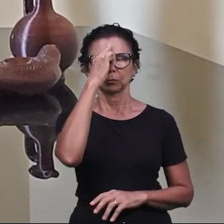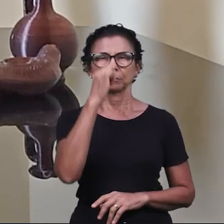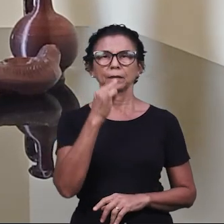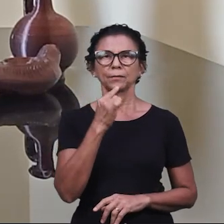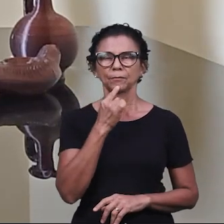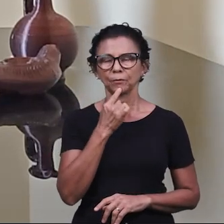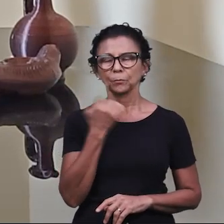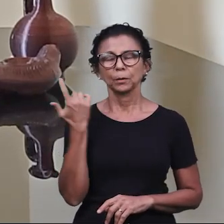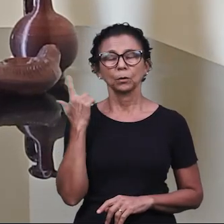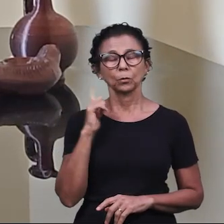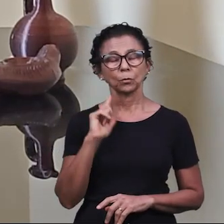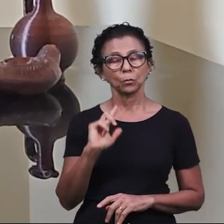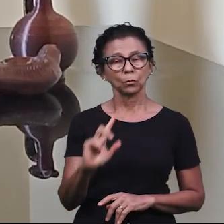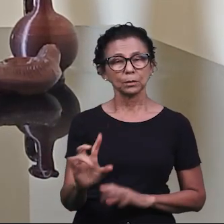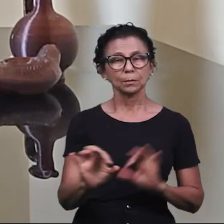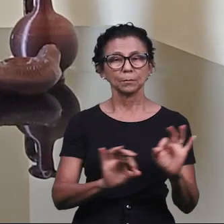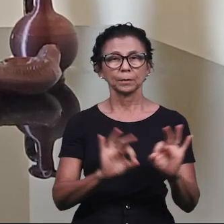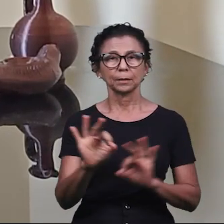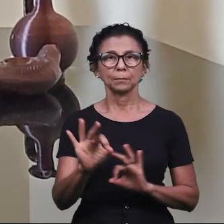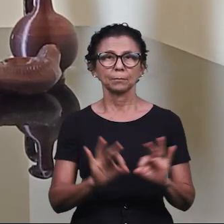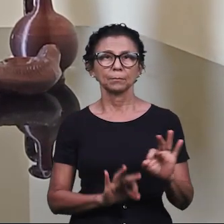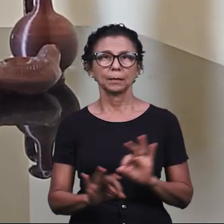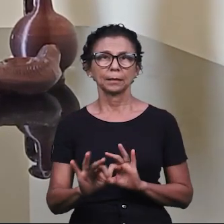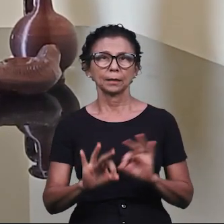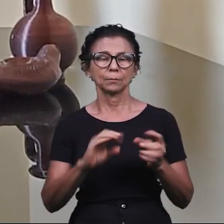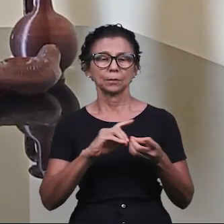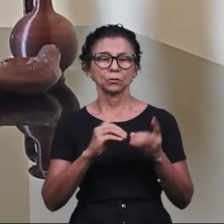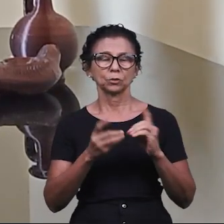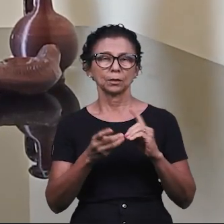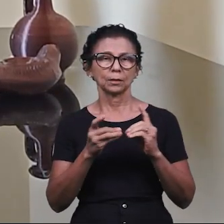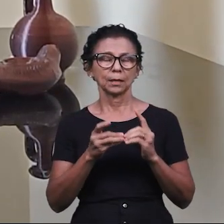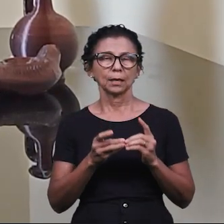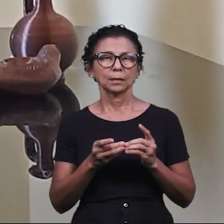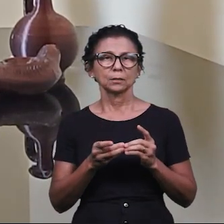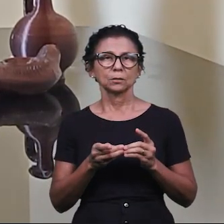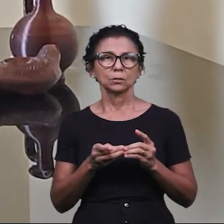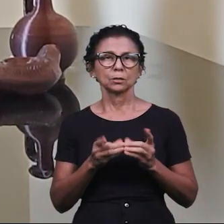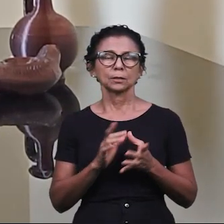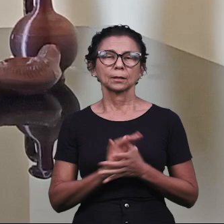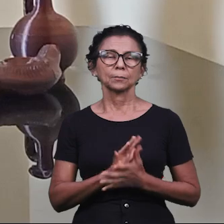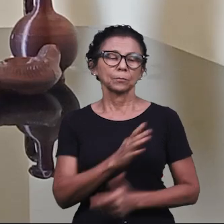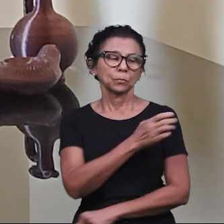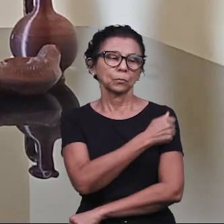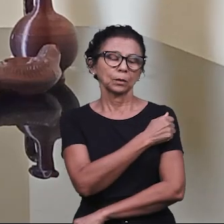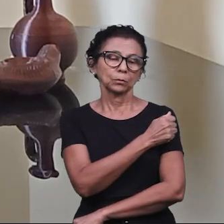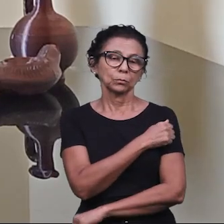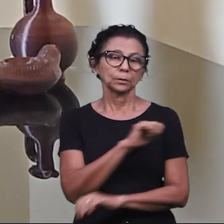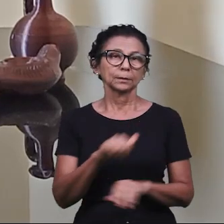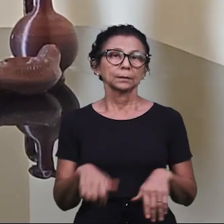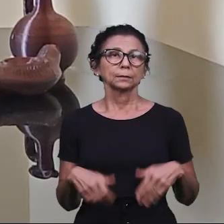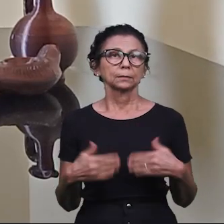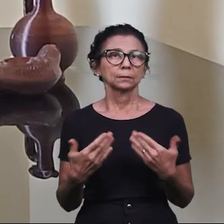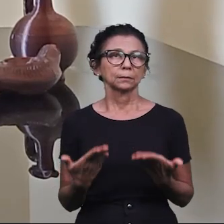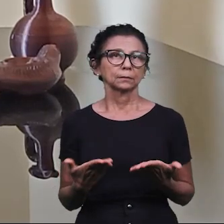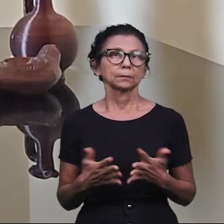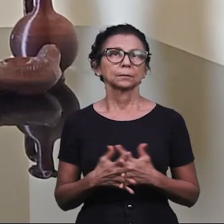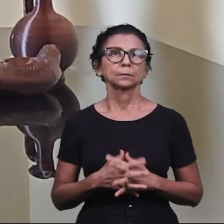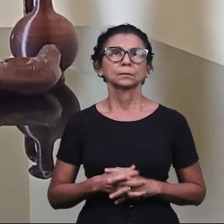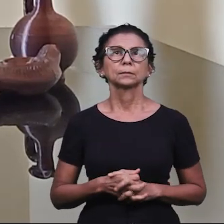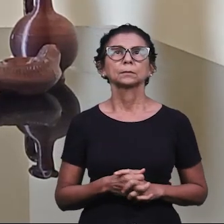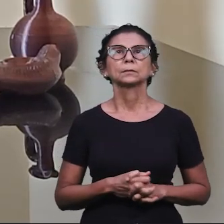dele, para que aí a gente consiga elaborar didáticas que sejam efetivas para esse tipo de aluno.